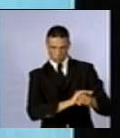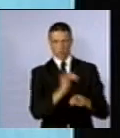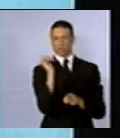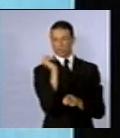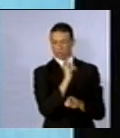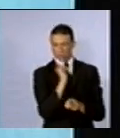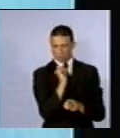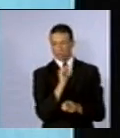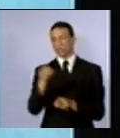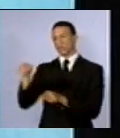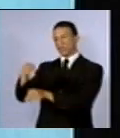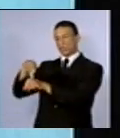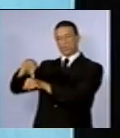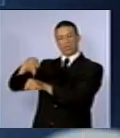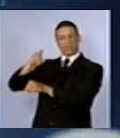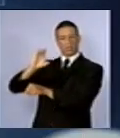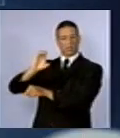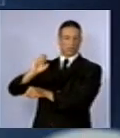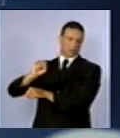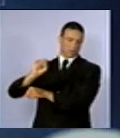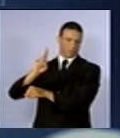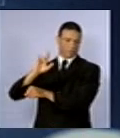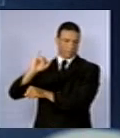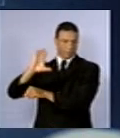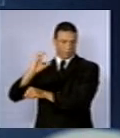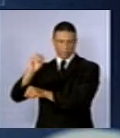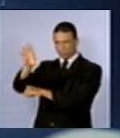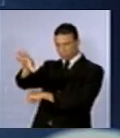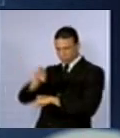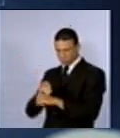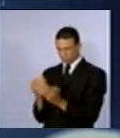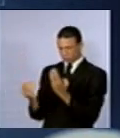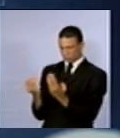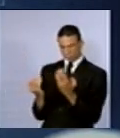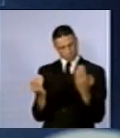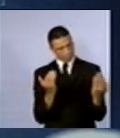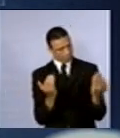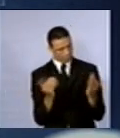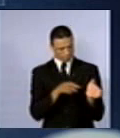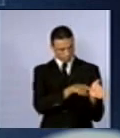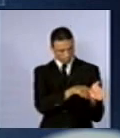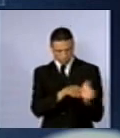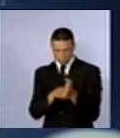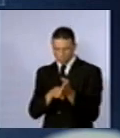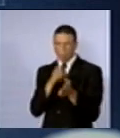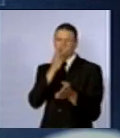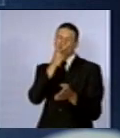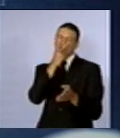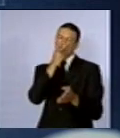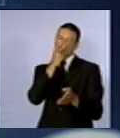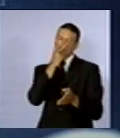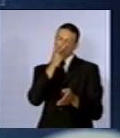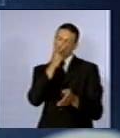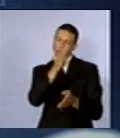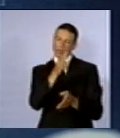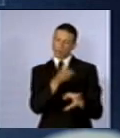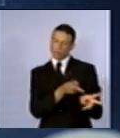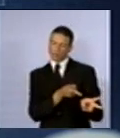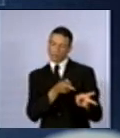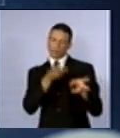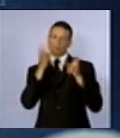na Suíça, com os limites de campo magnético adotados nesses países, uma primeira impressão poderia ser de